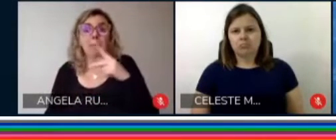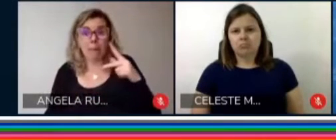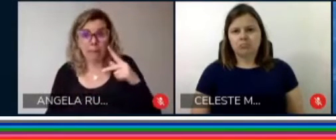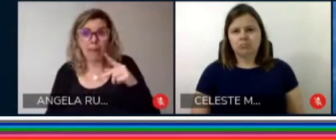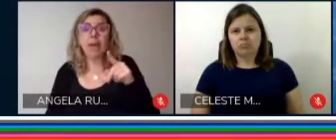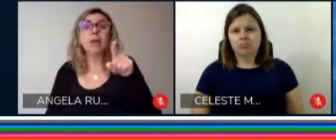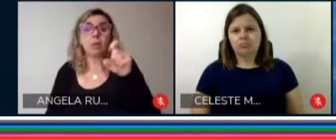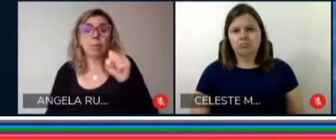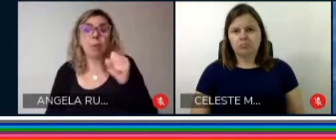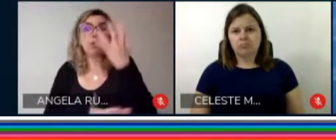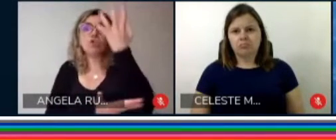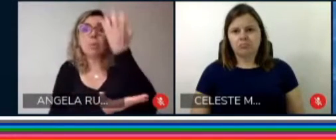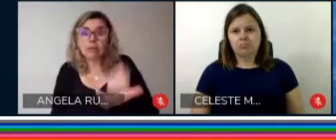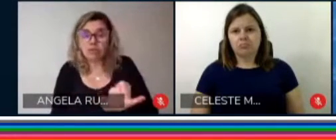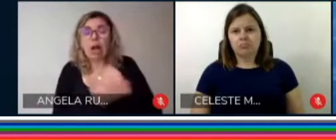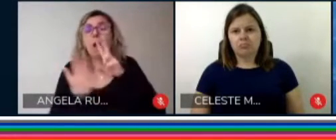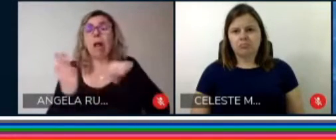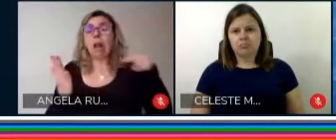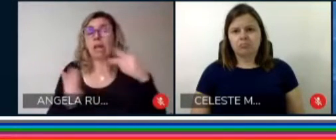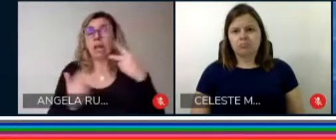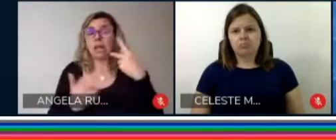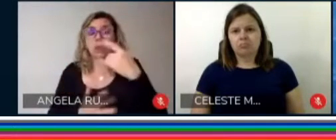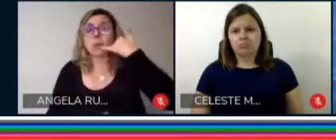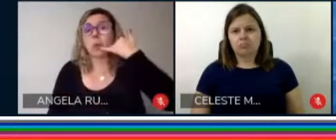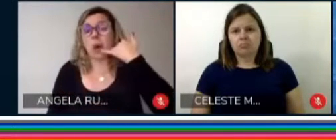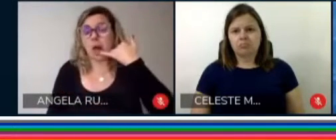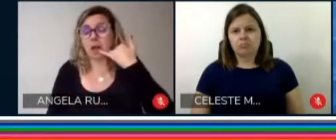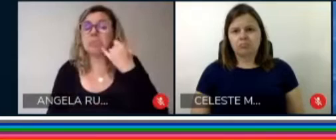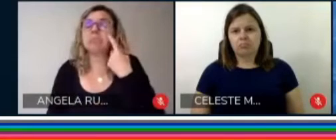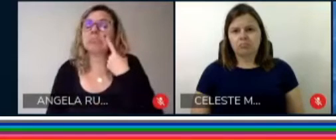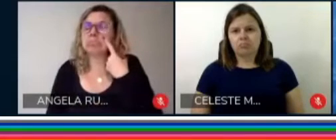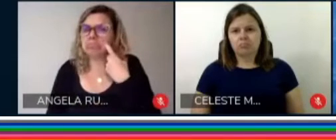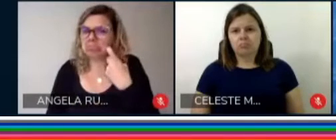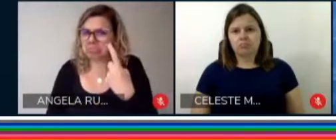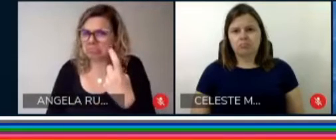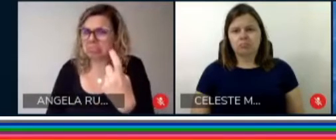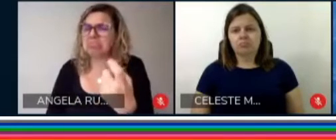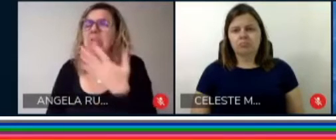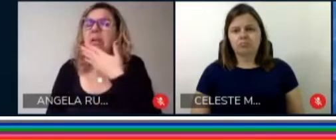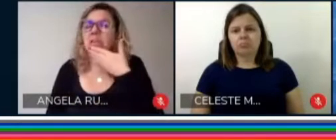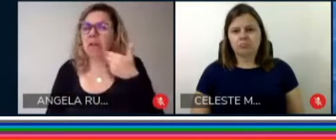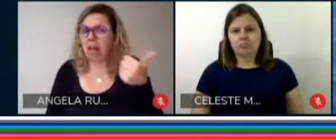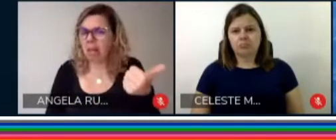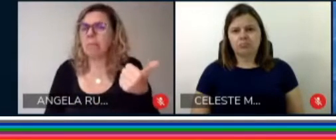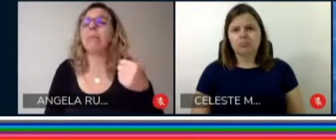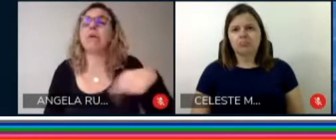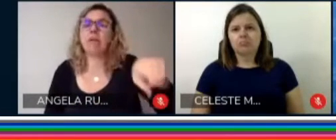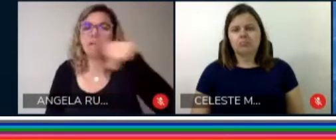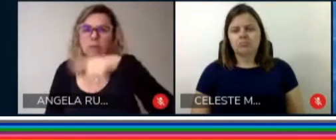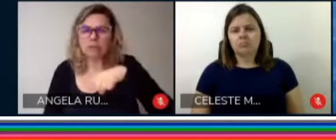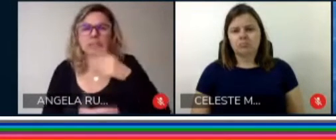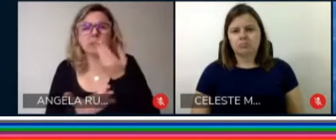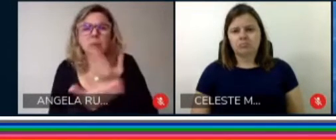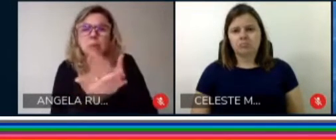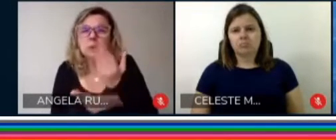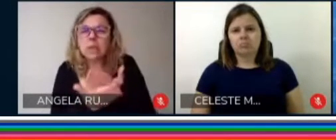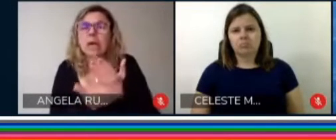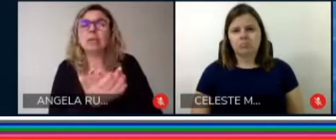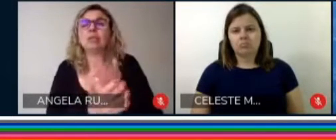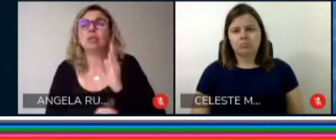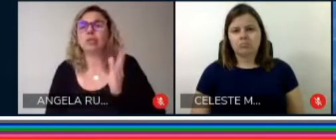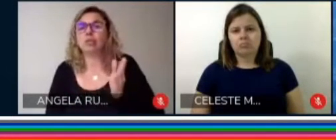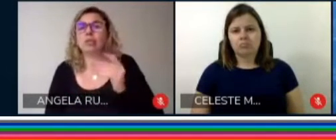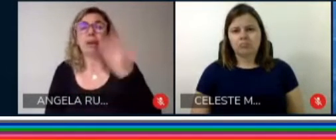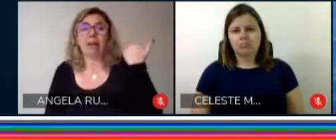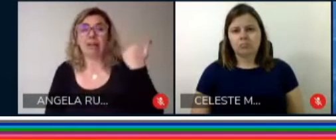essa possibilidade. É uma base interessante, né? Eu acho que todo mundo que teve aulas durante